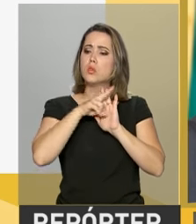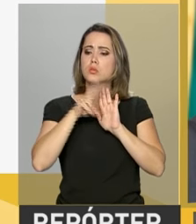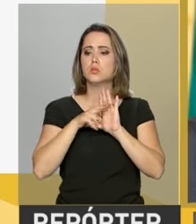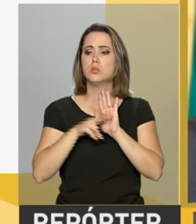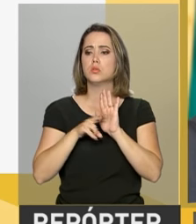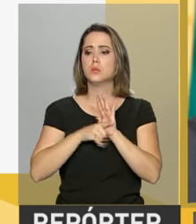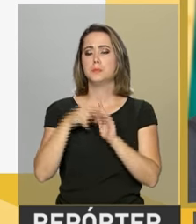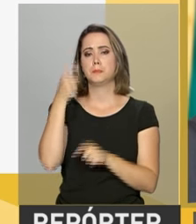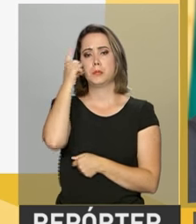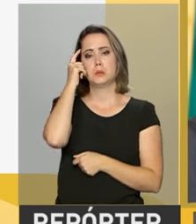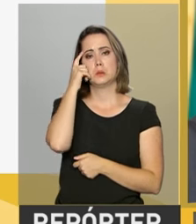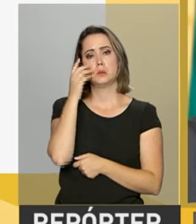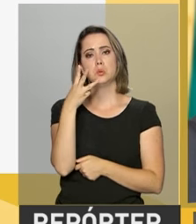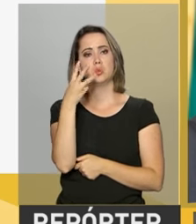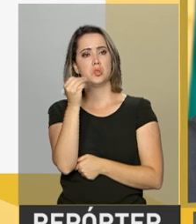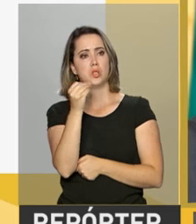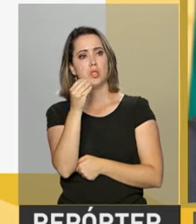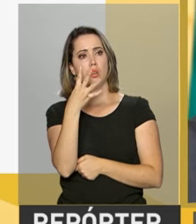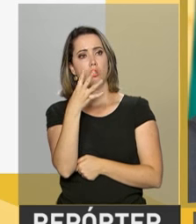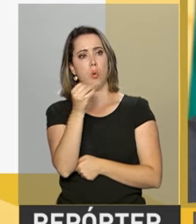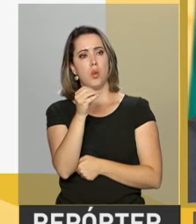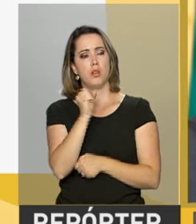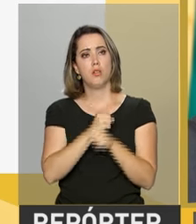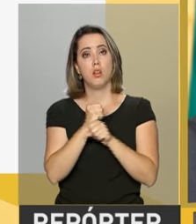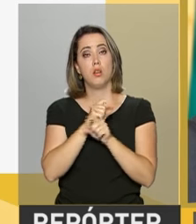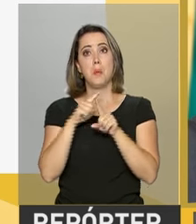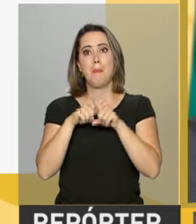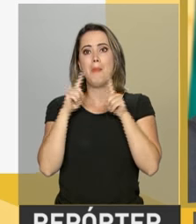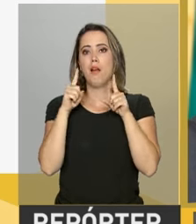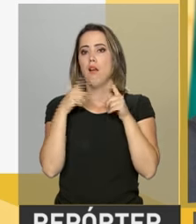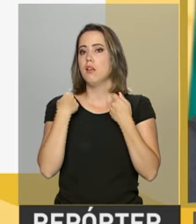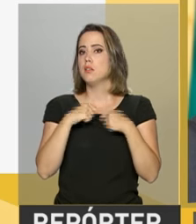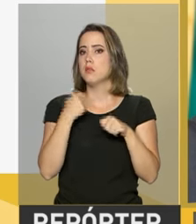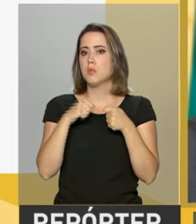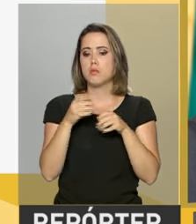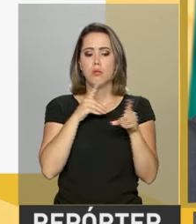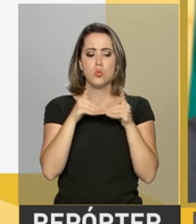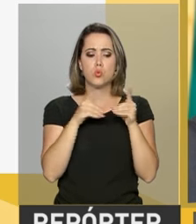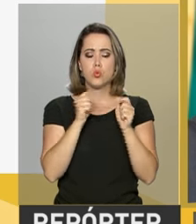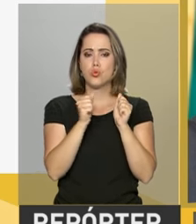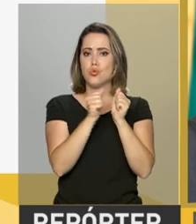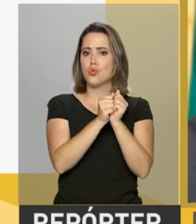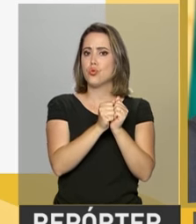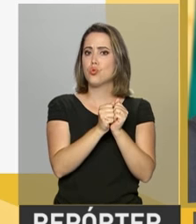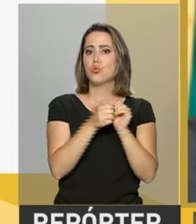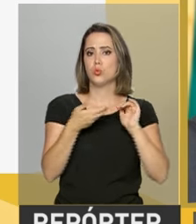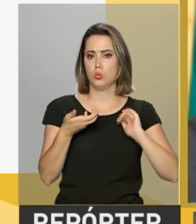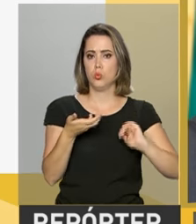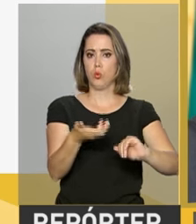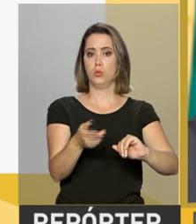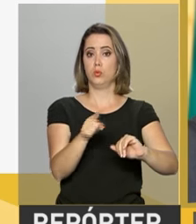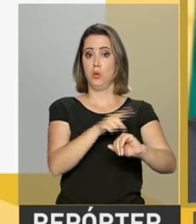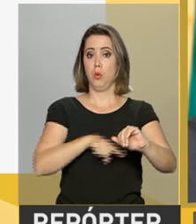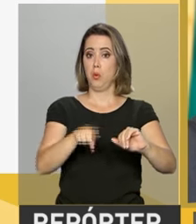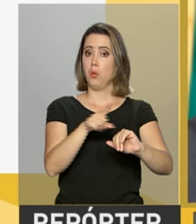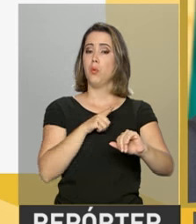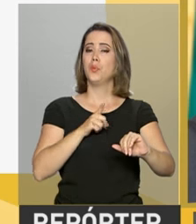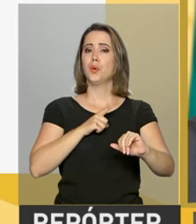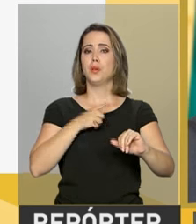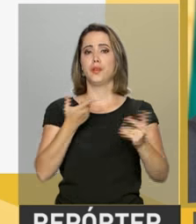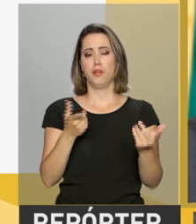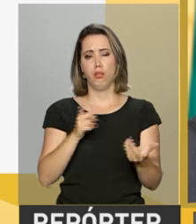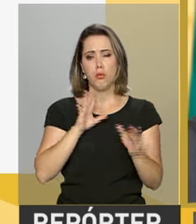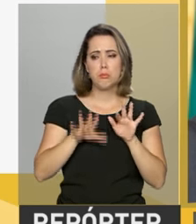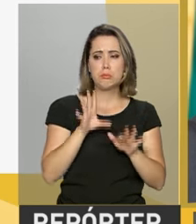é uma reforma para 30, 40 anos. Sim. Mas nós teremos que negociar com o Congresso, porque há uma certa